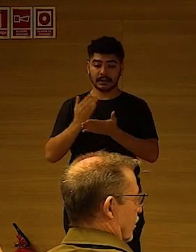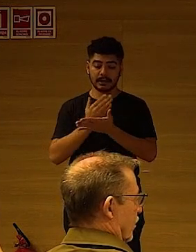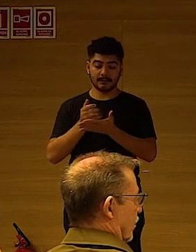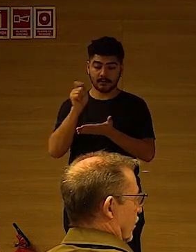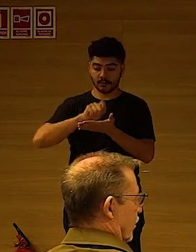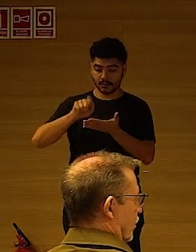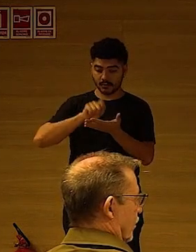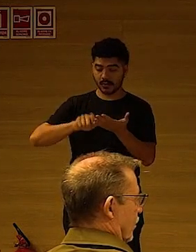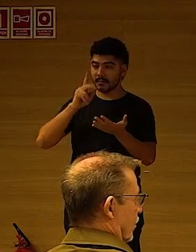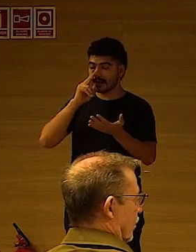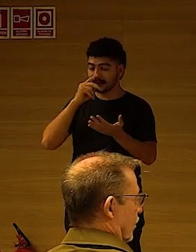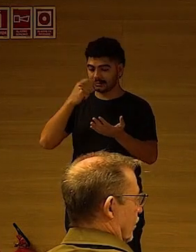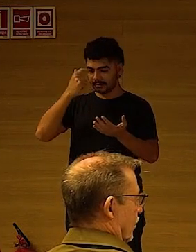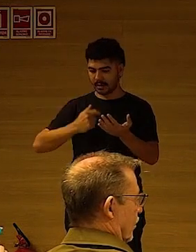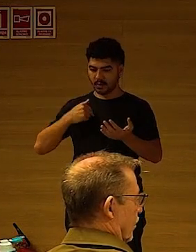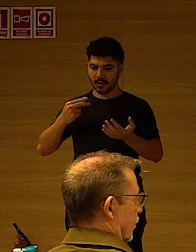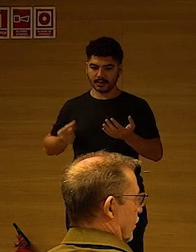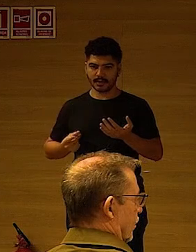se torna eterno.